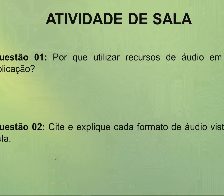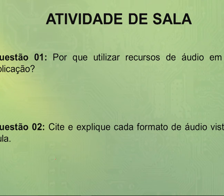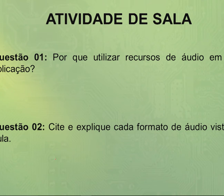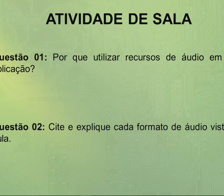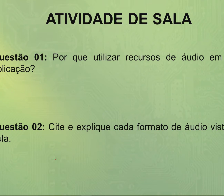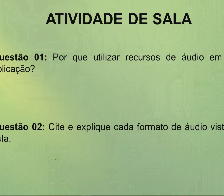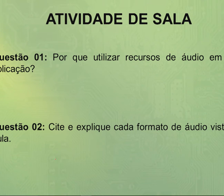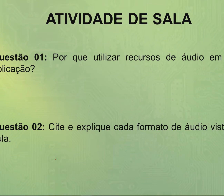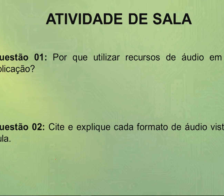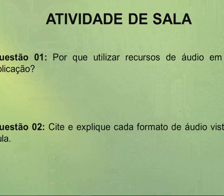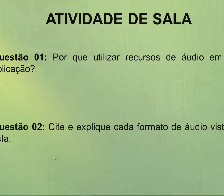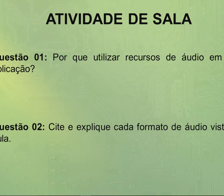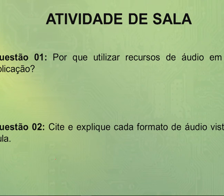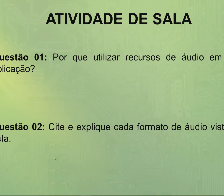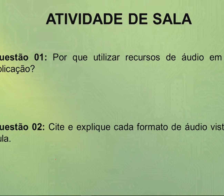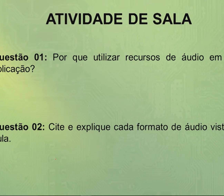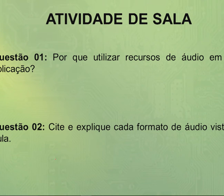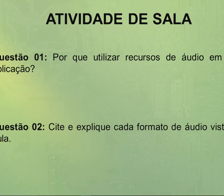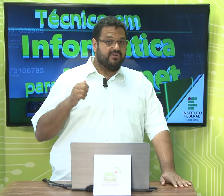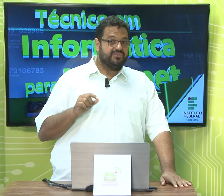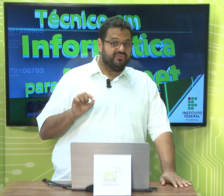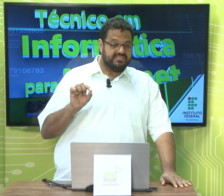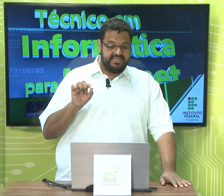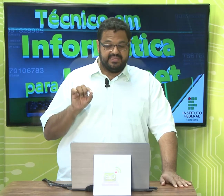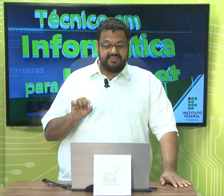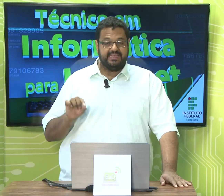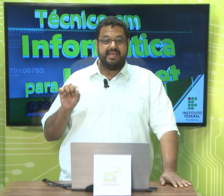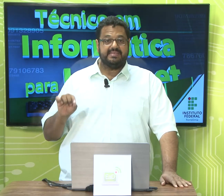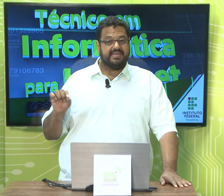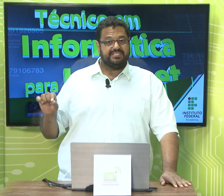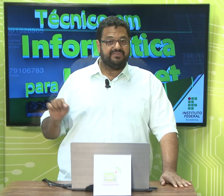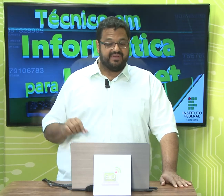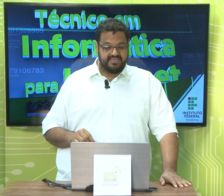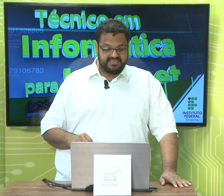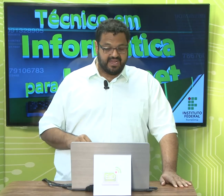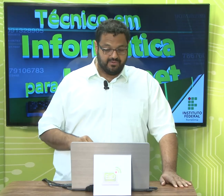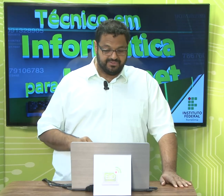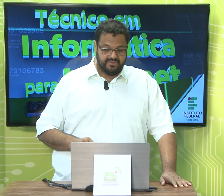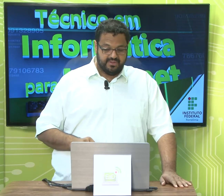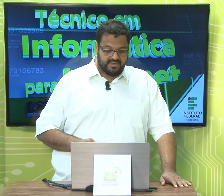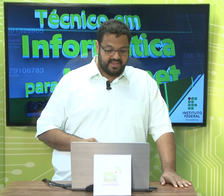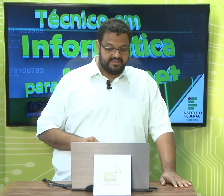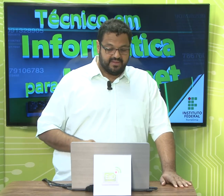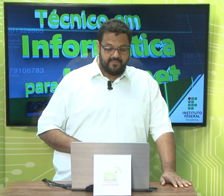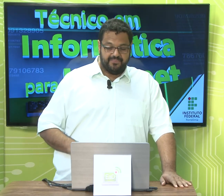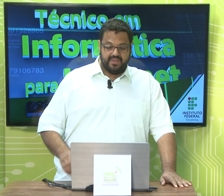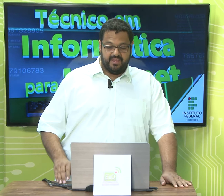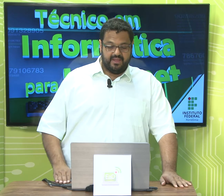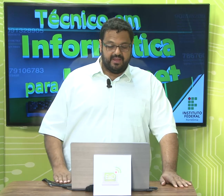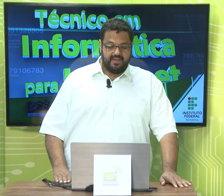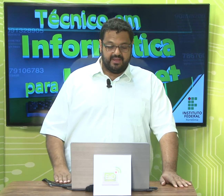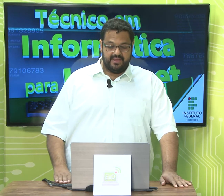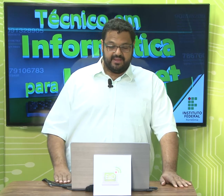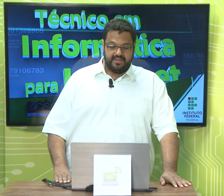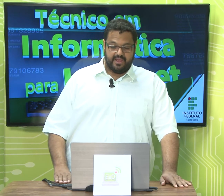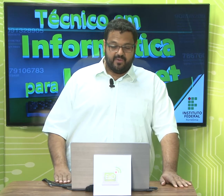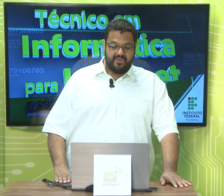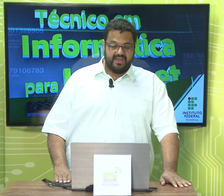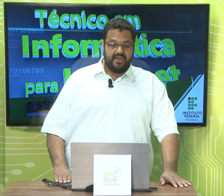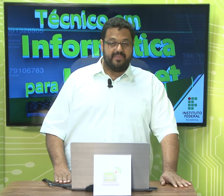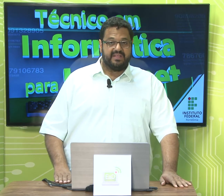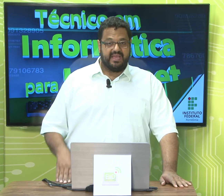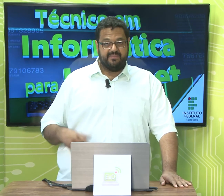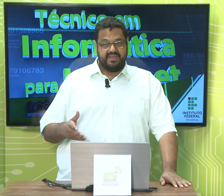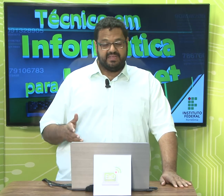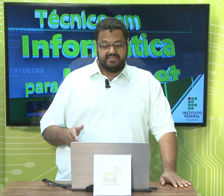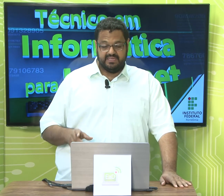aplicação, sempre com a dica, a opção de você desativar esse áudio, né? Então,